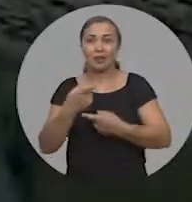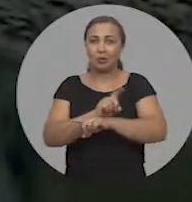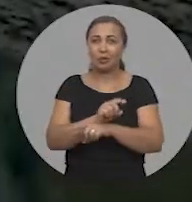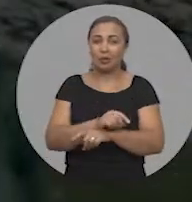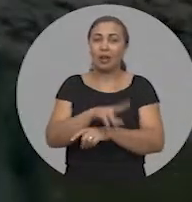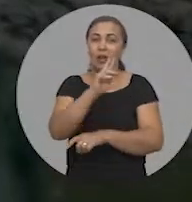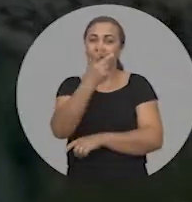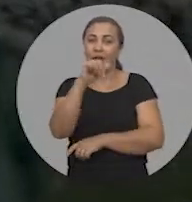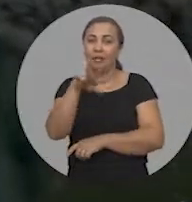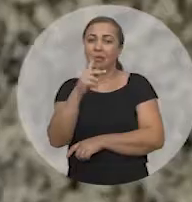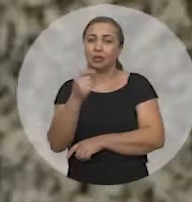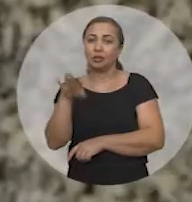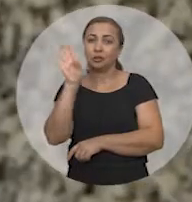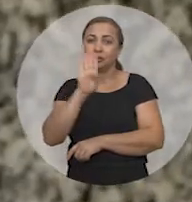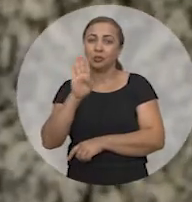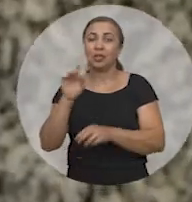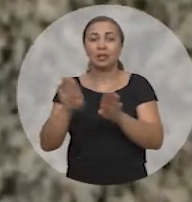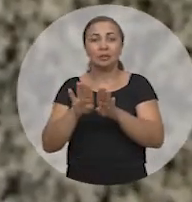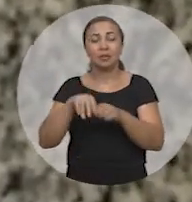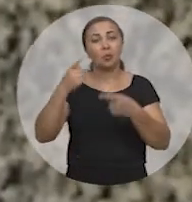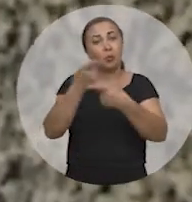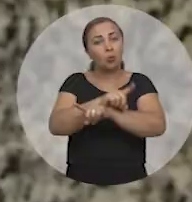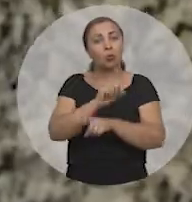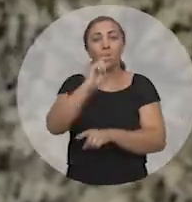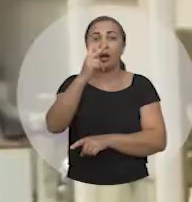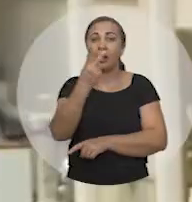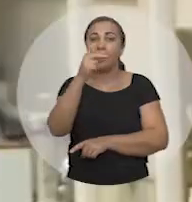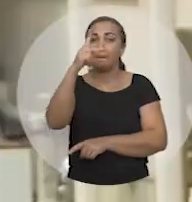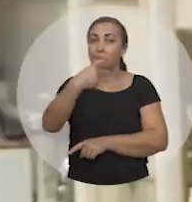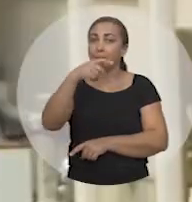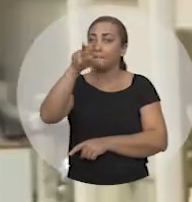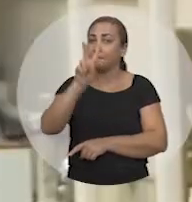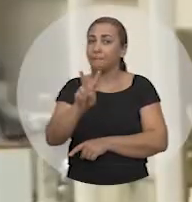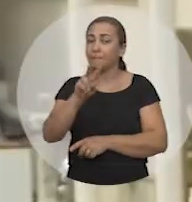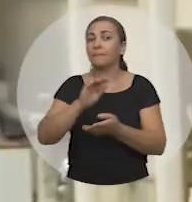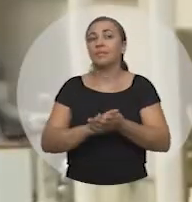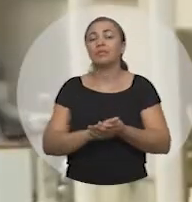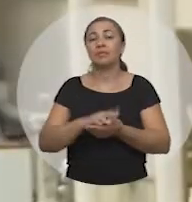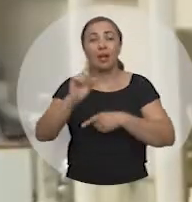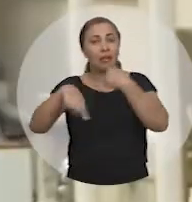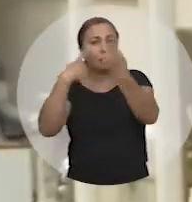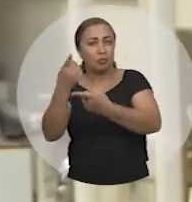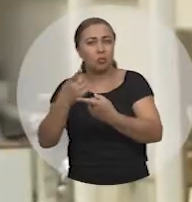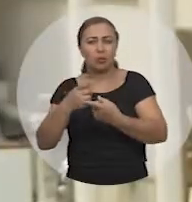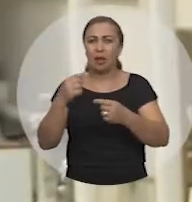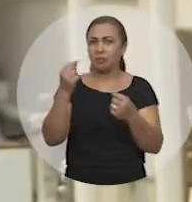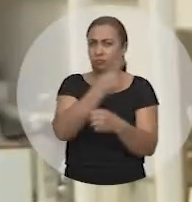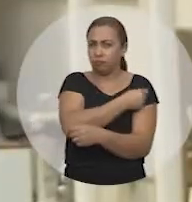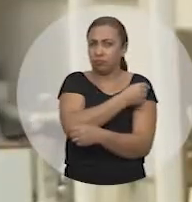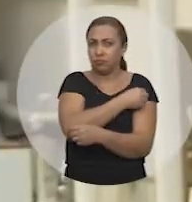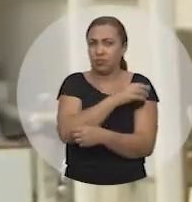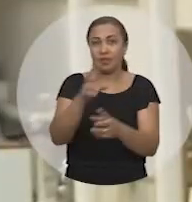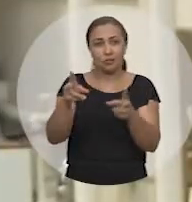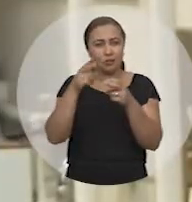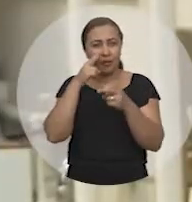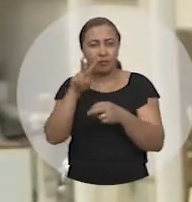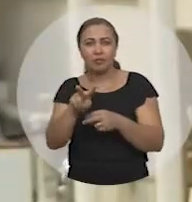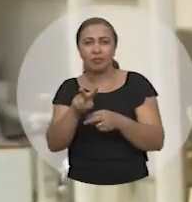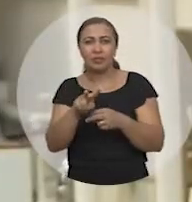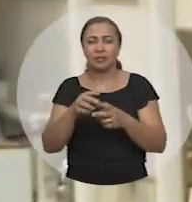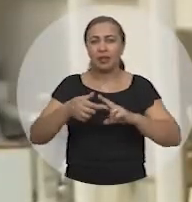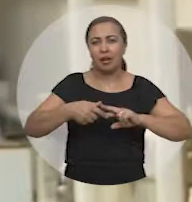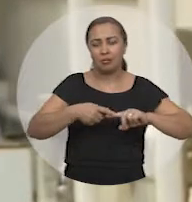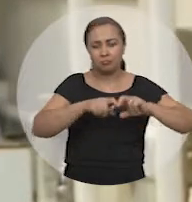é a vacina contra a hepatite B e a vacina contra o HPV. E uma segunda tendência, além das próximas vacinas terem a tendência de